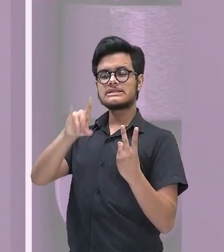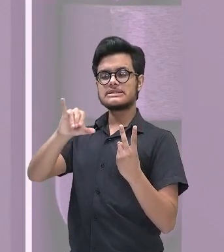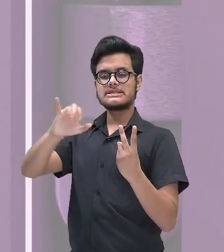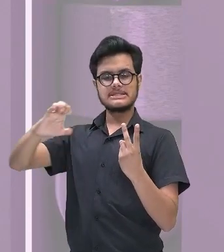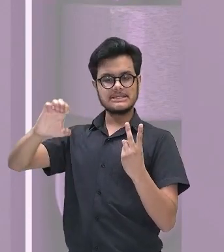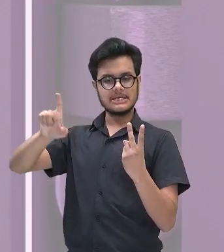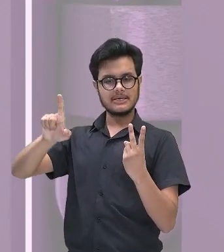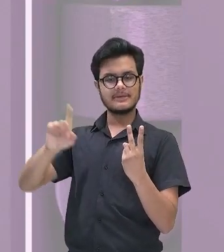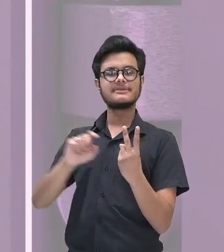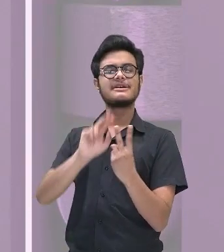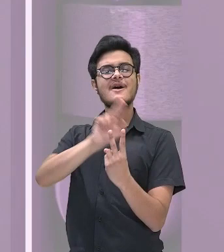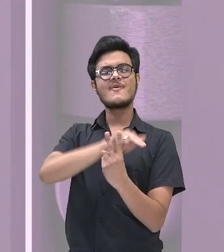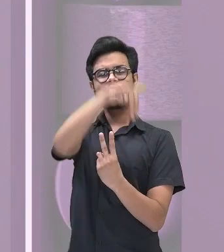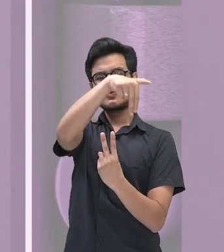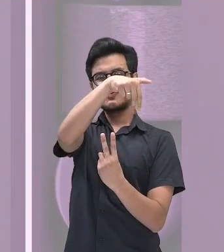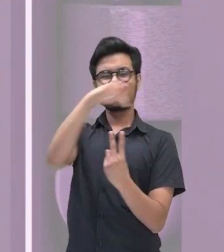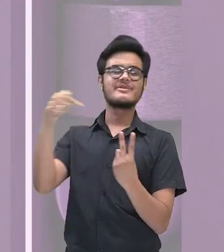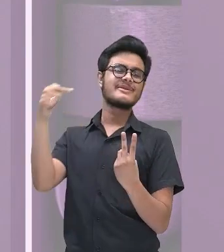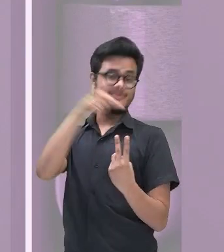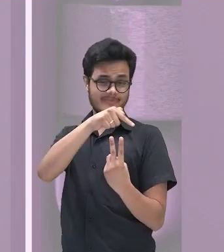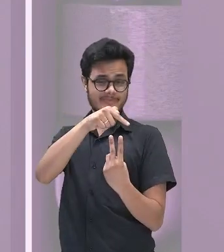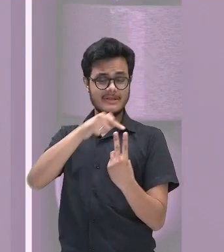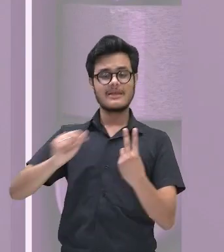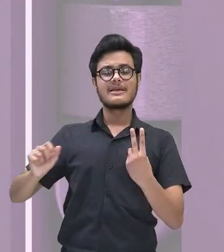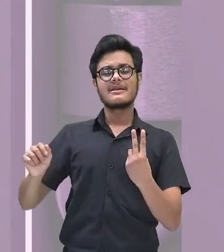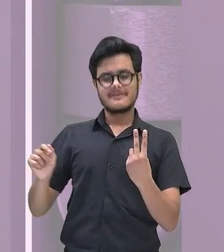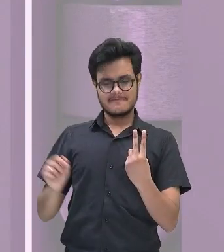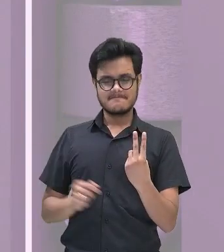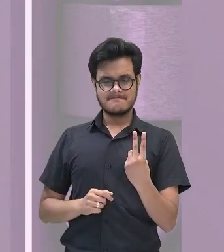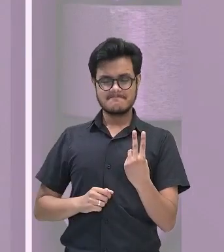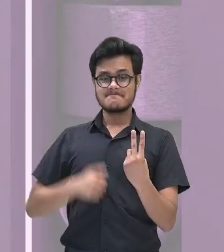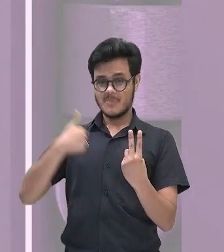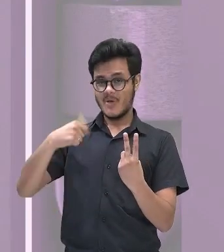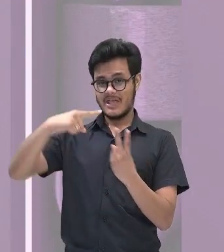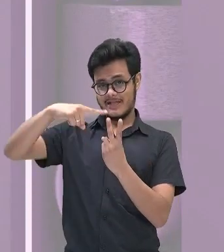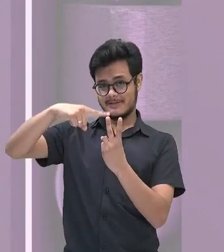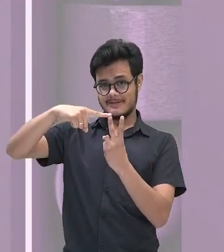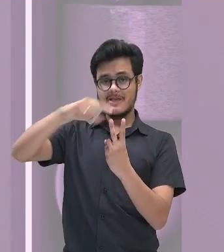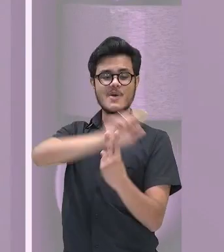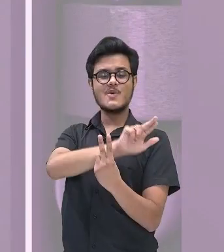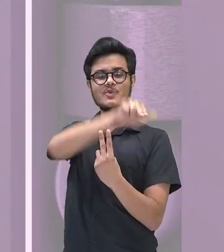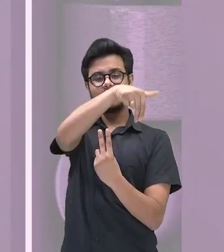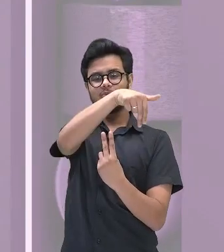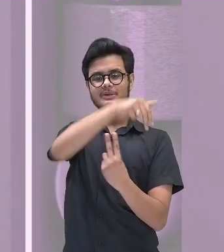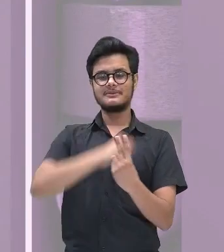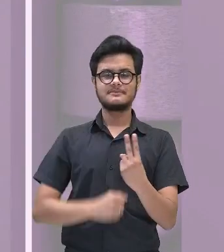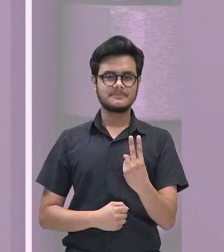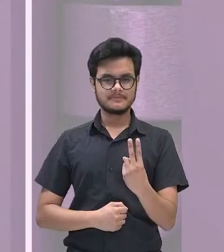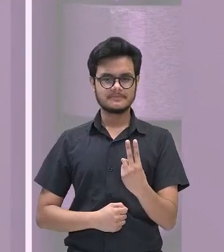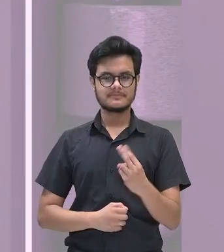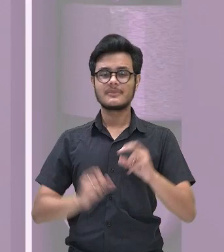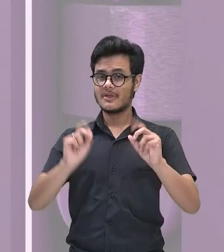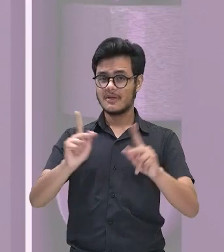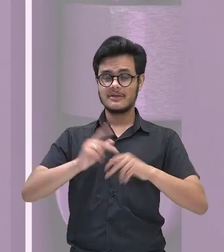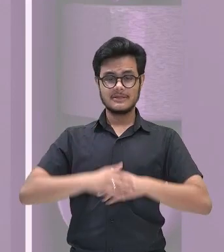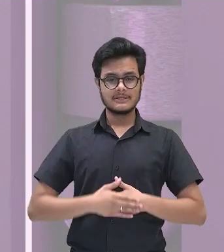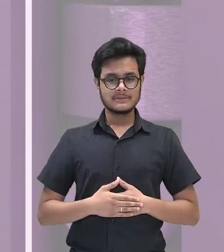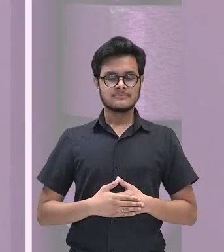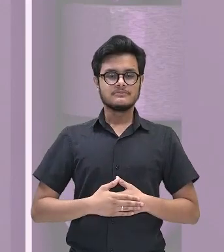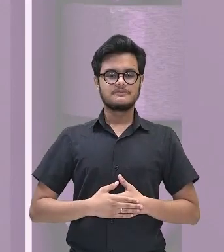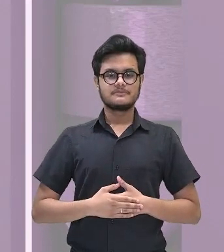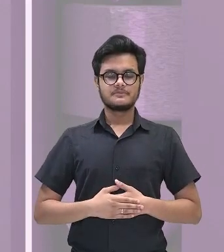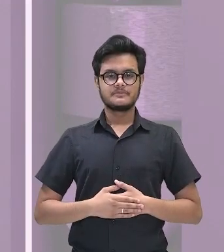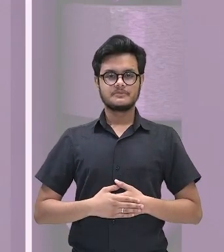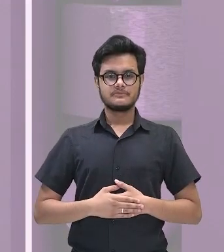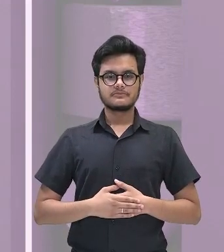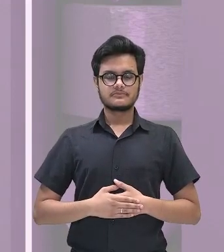aquele númerozinho que fica lá em cima do nosso símbolo da radiciação, tá bom? Aquele símbolo que quando é ao